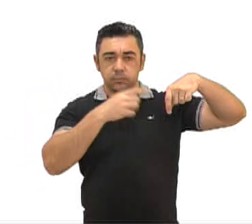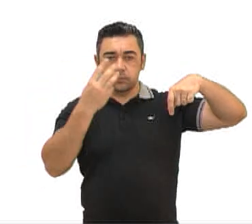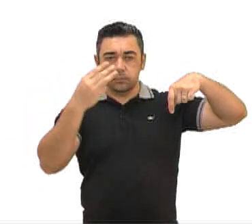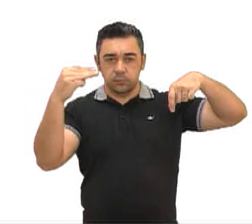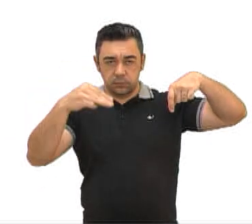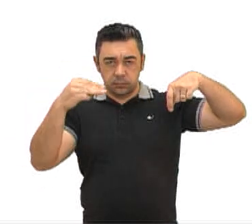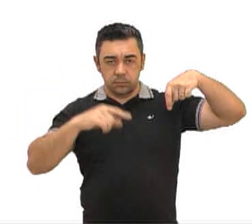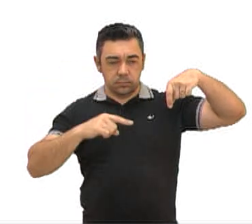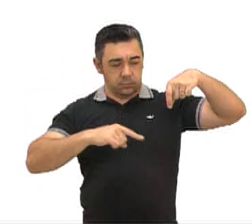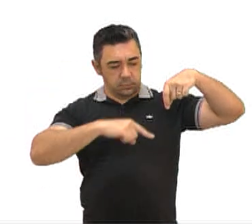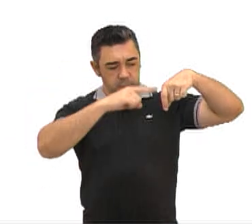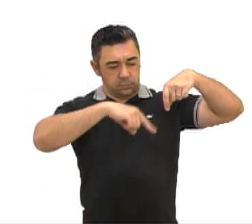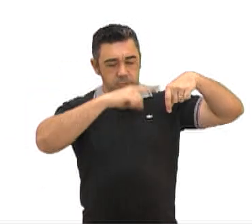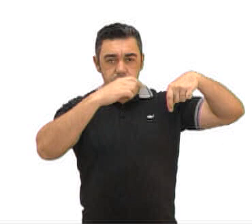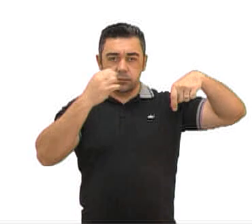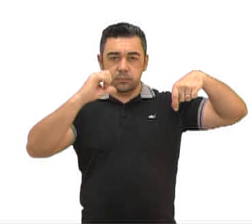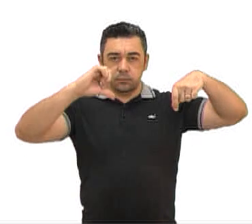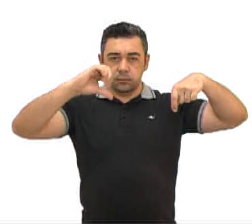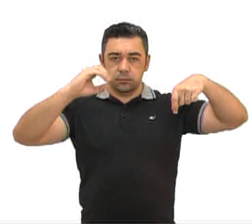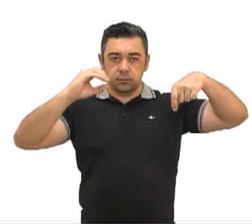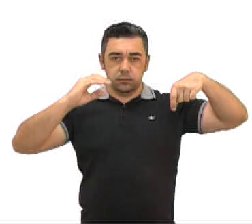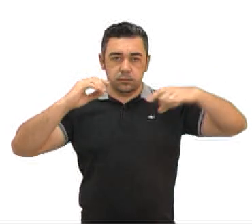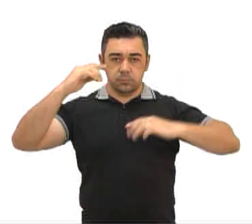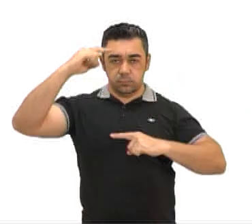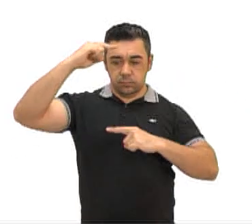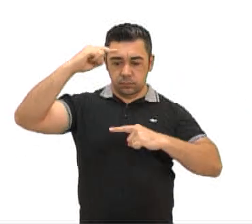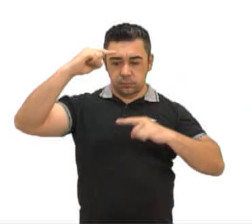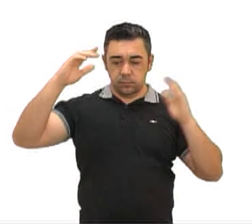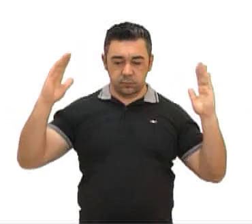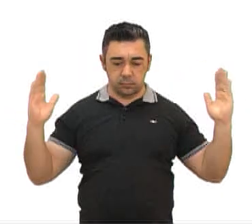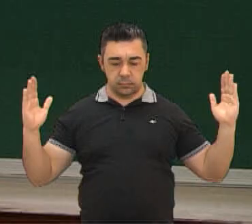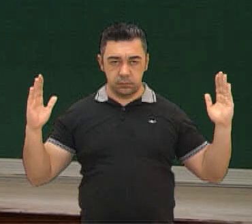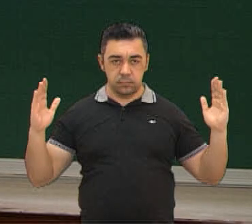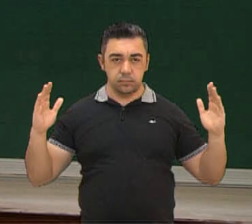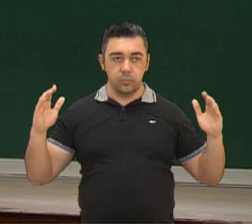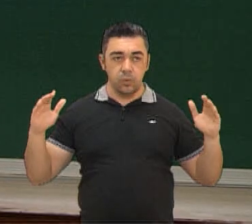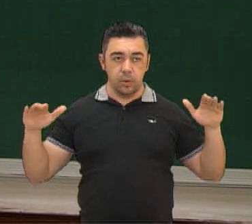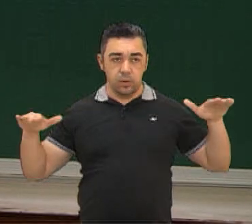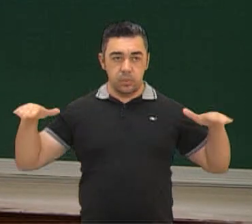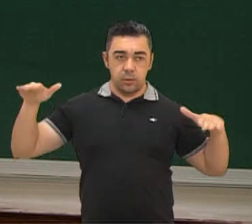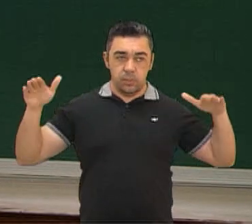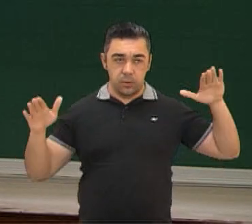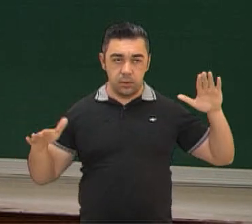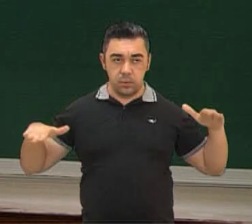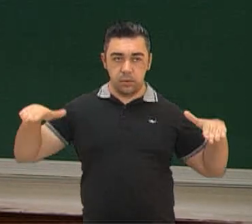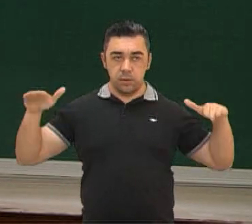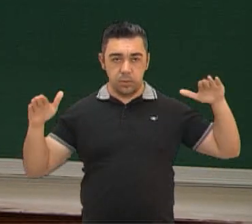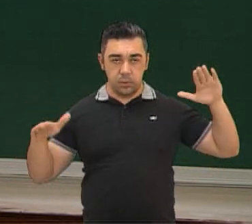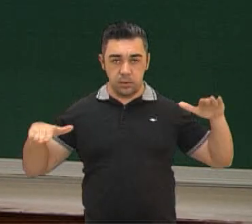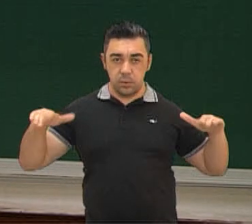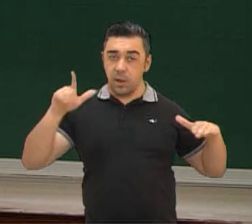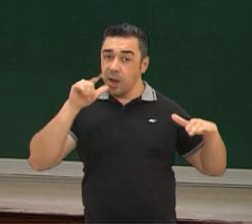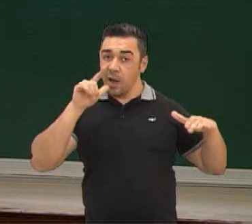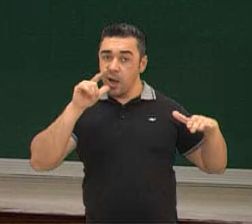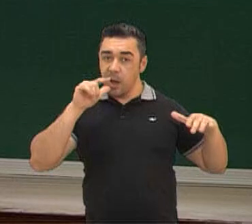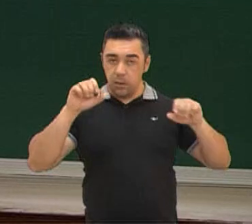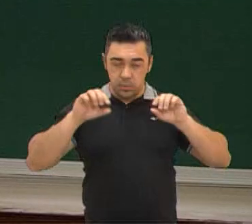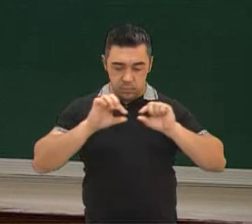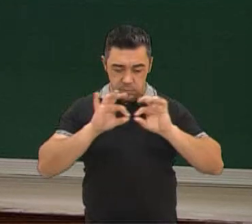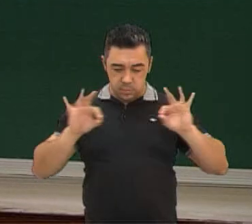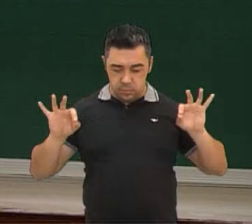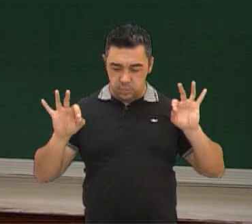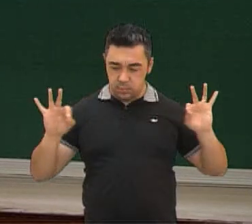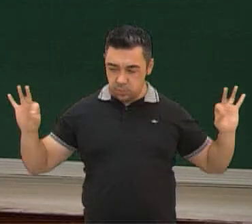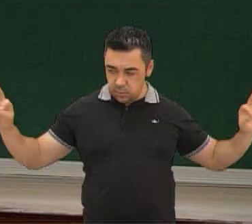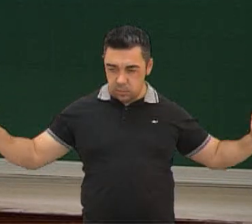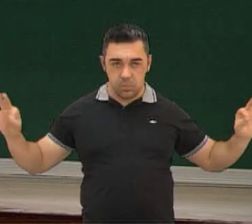por 90 centímetros de altura. Esse gol ele fica flutuando na superfície da